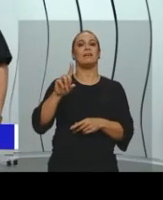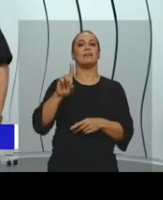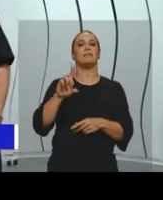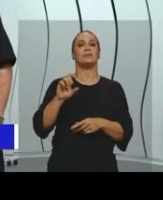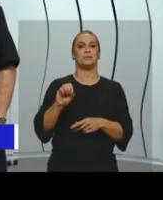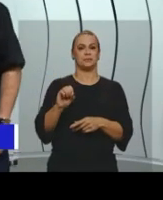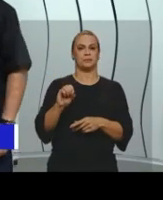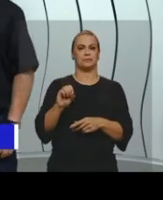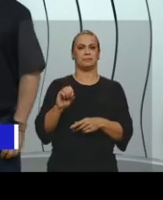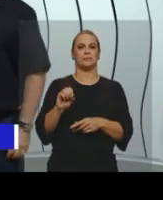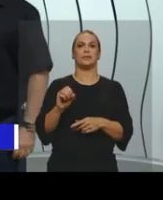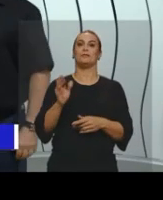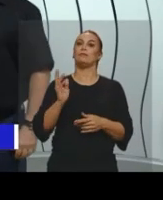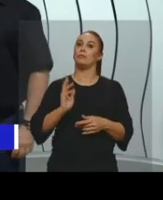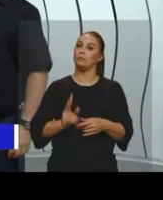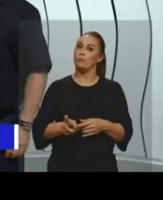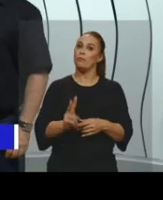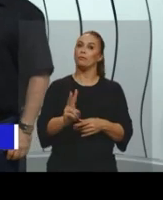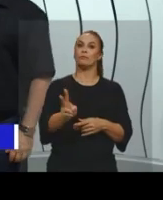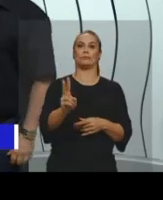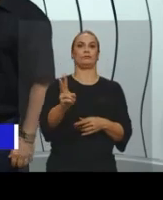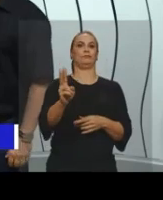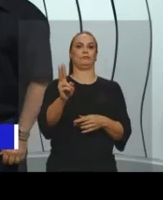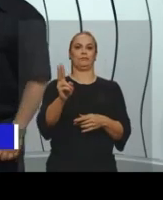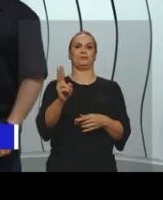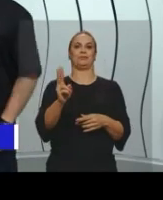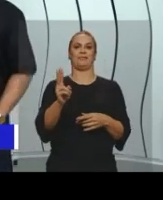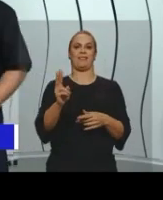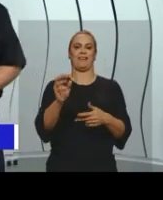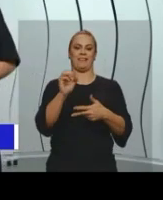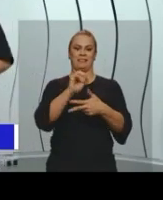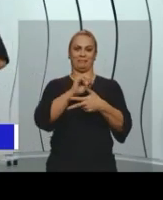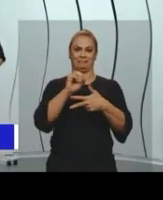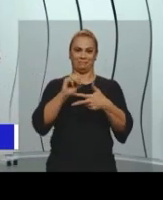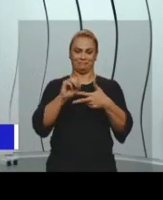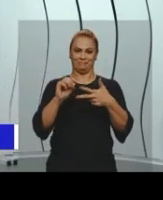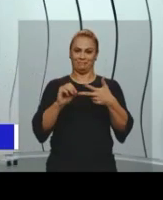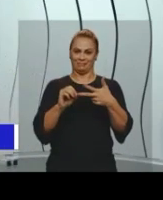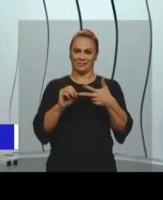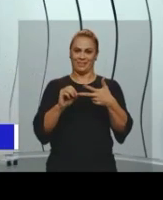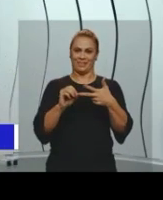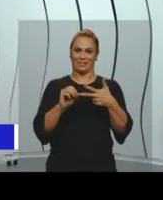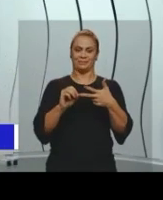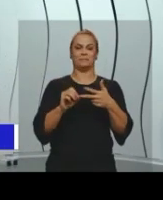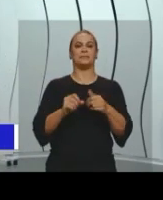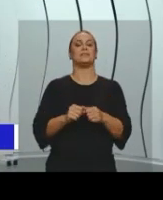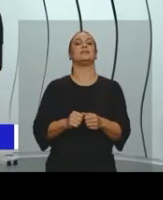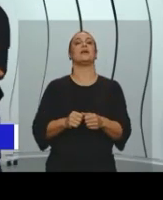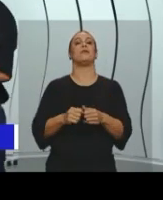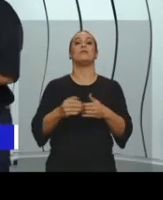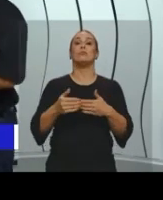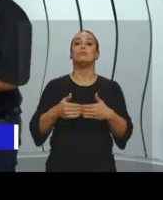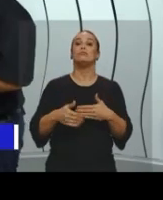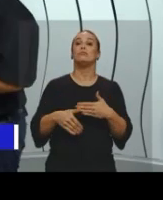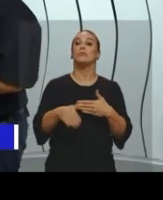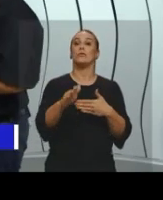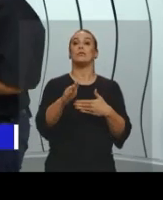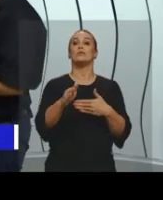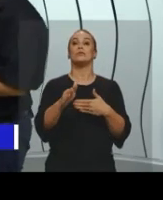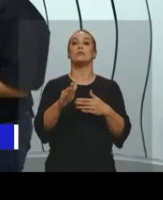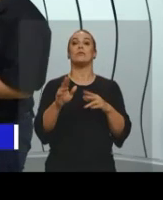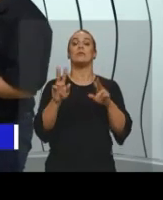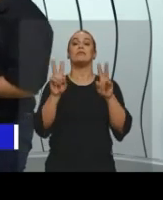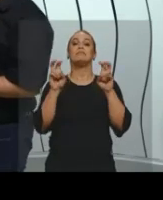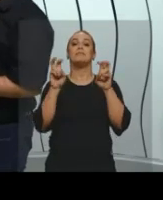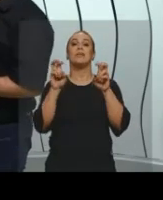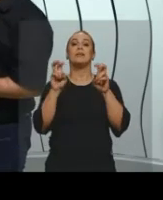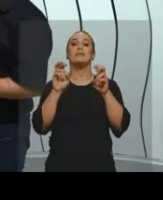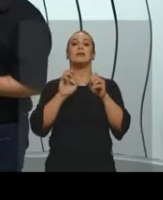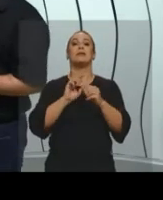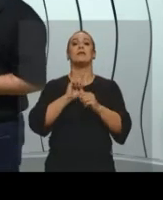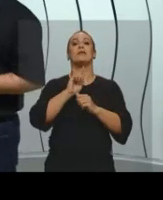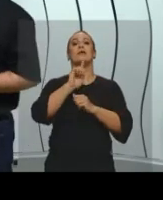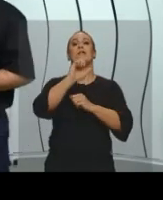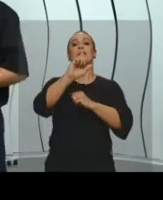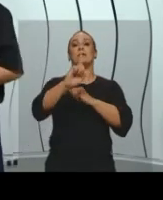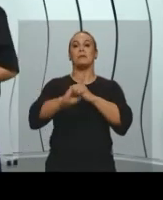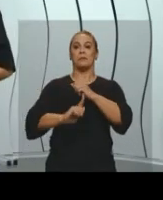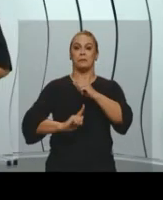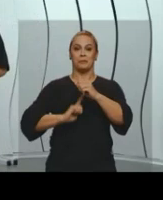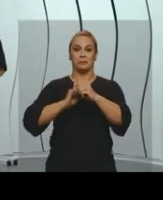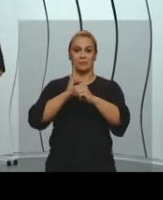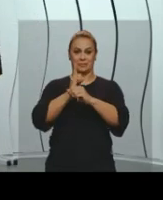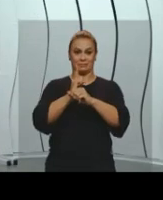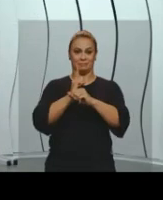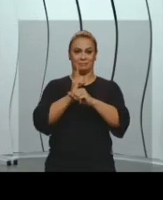Enem, ok? Dando sequência no nosso assunto globalização, hoje nós vamos focar um pouco sobre os nossos blocos